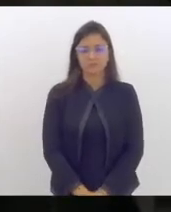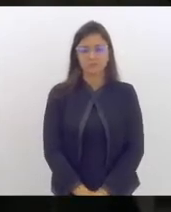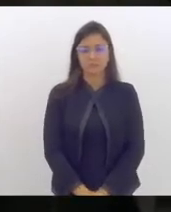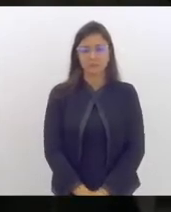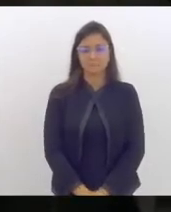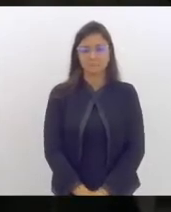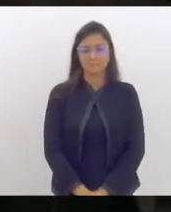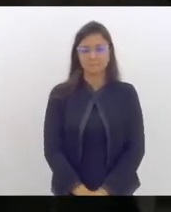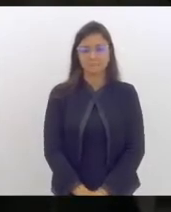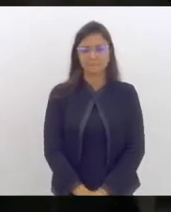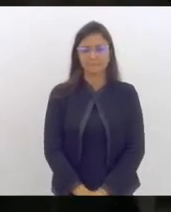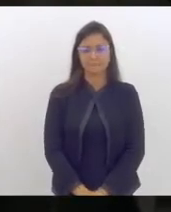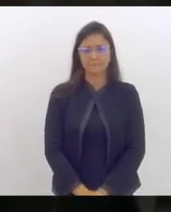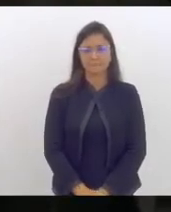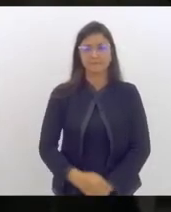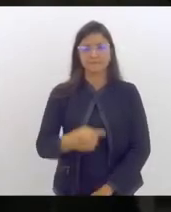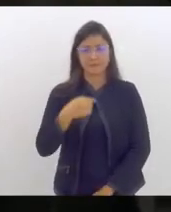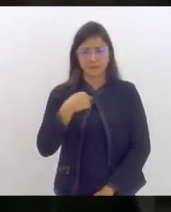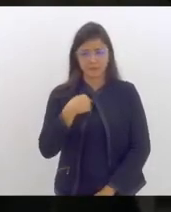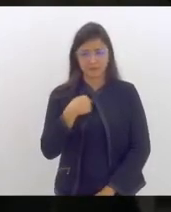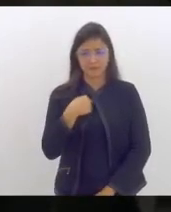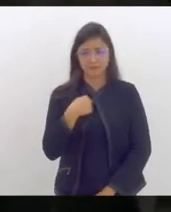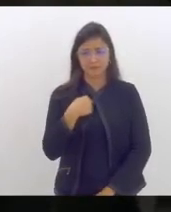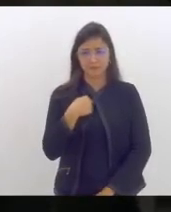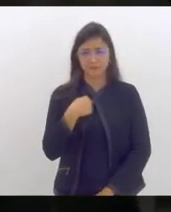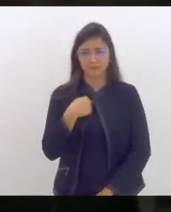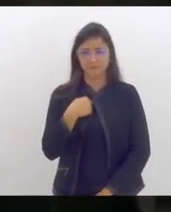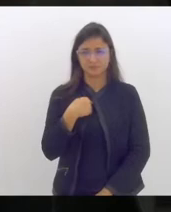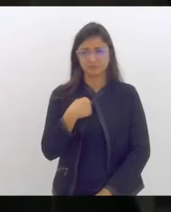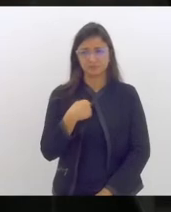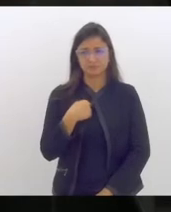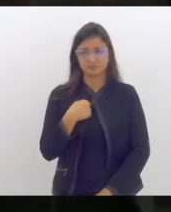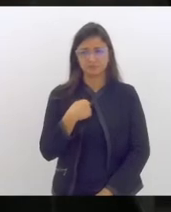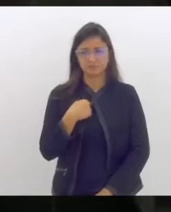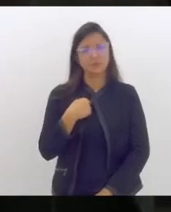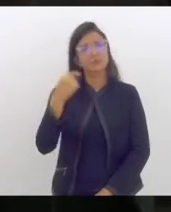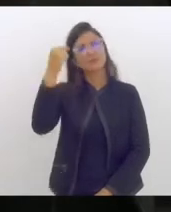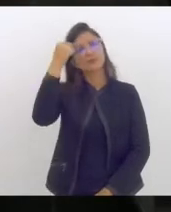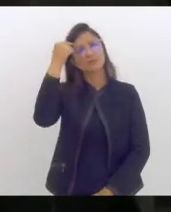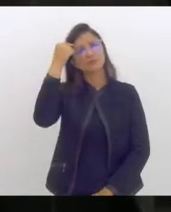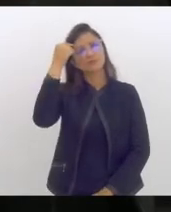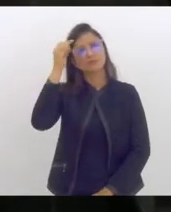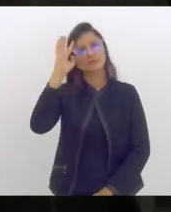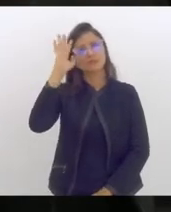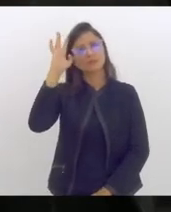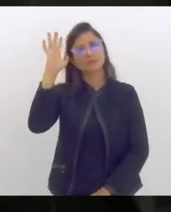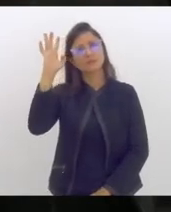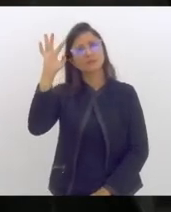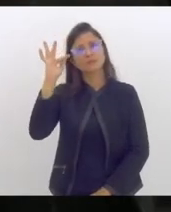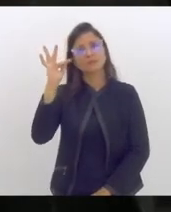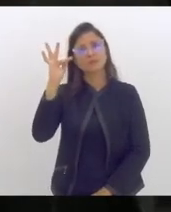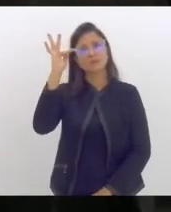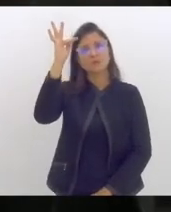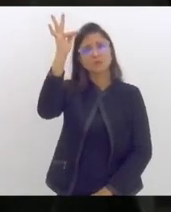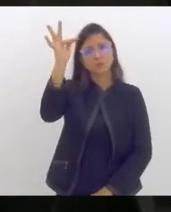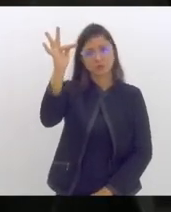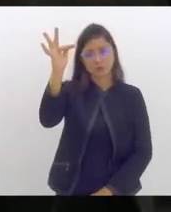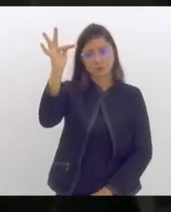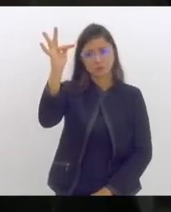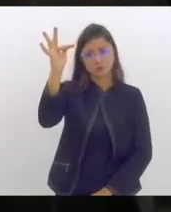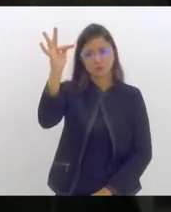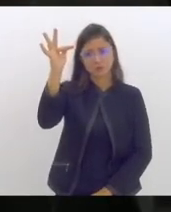eu fico até, senhora presidente, olhando para o futuro, com Vossa Excelência